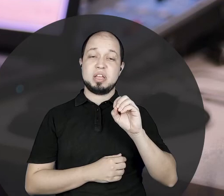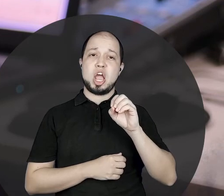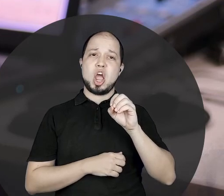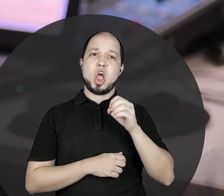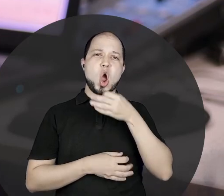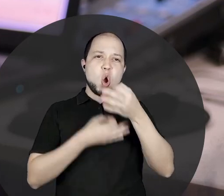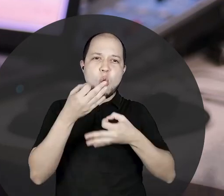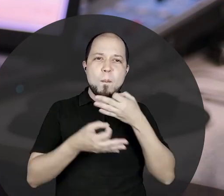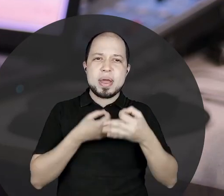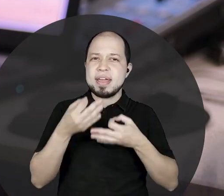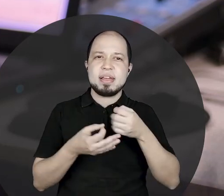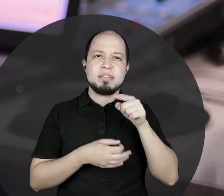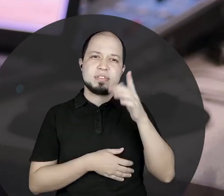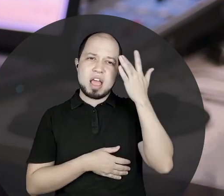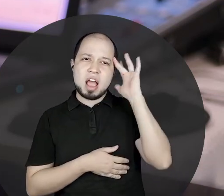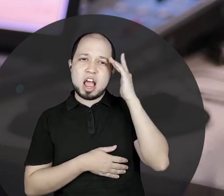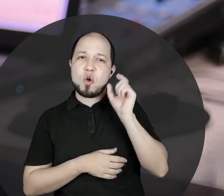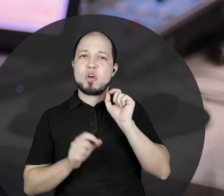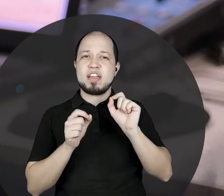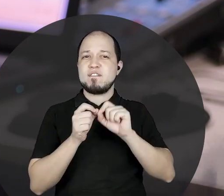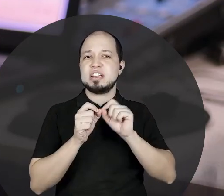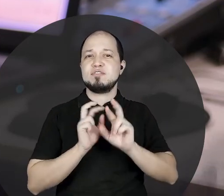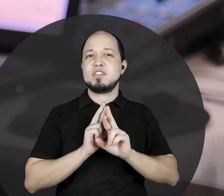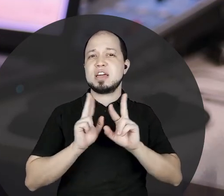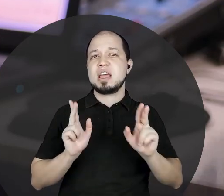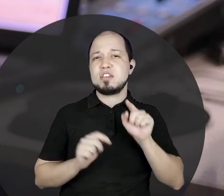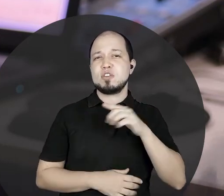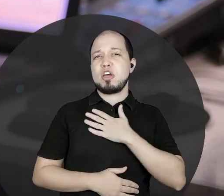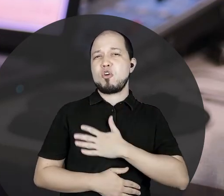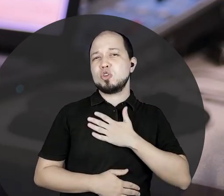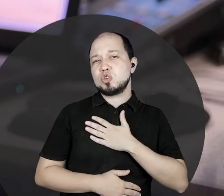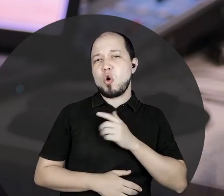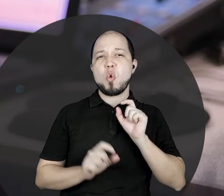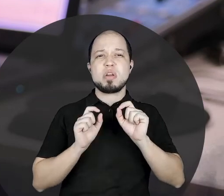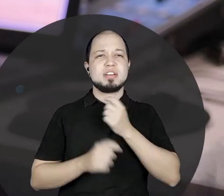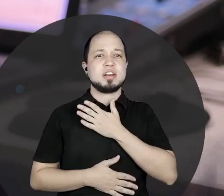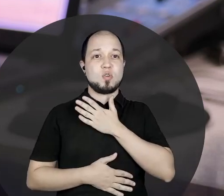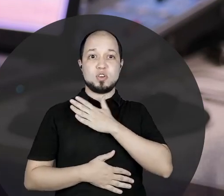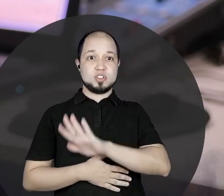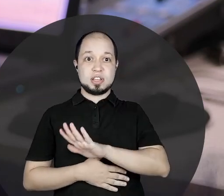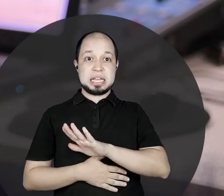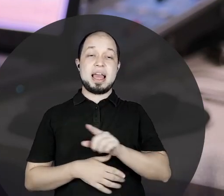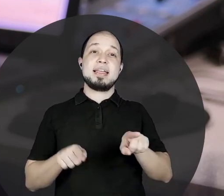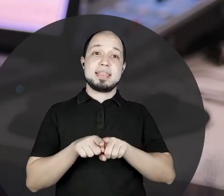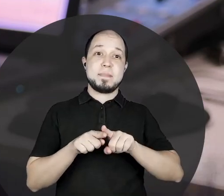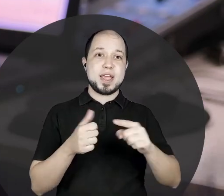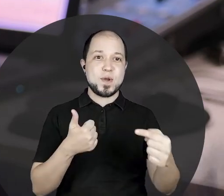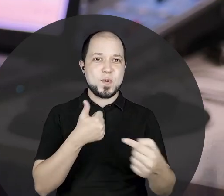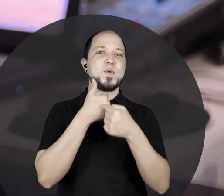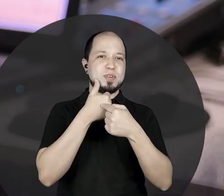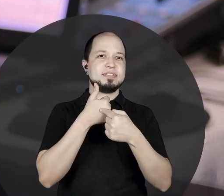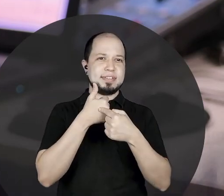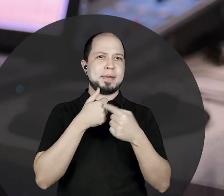daqui a pouco. Comenta aí o que você acha, o que você teria feito diferente, o que você curtiu nesse vídeo, o que você não curtiu. Por